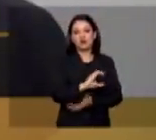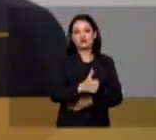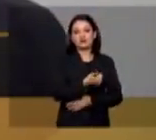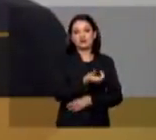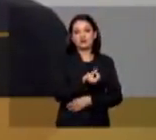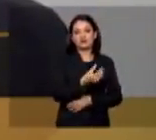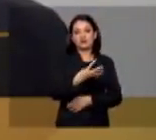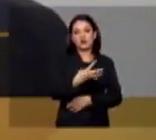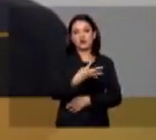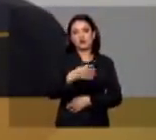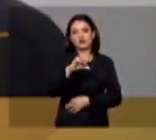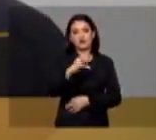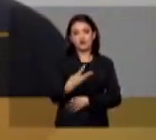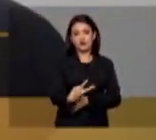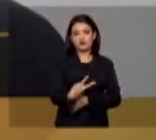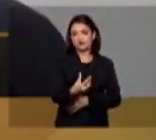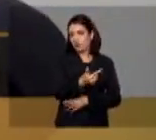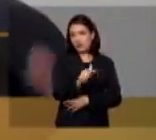164.493.